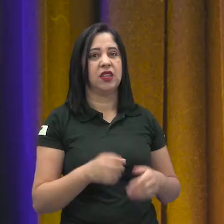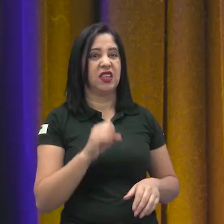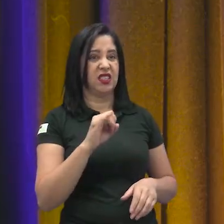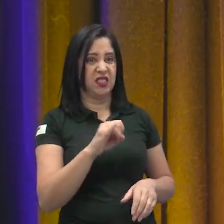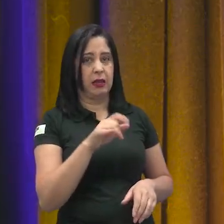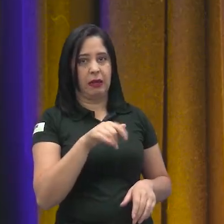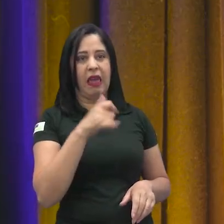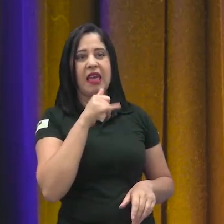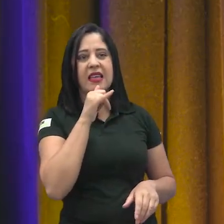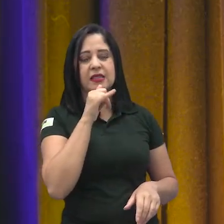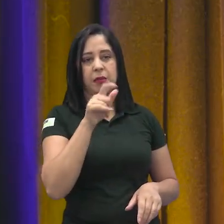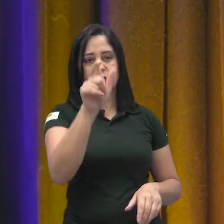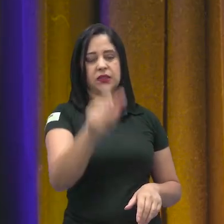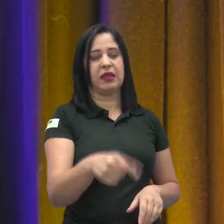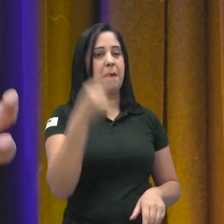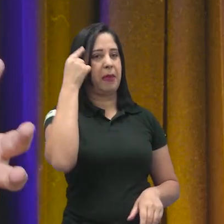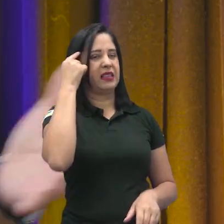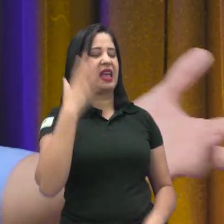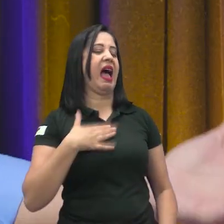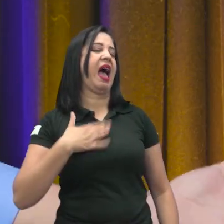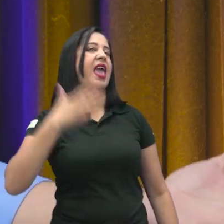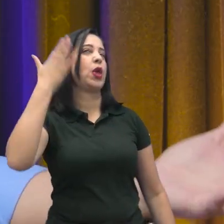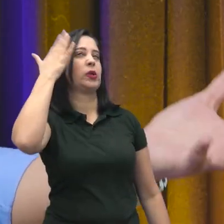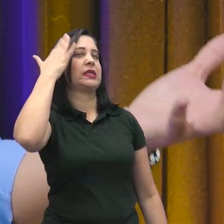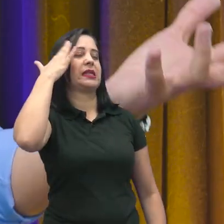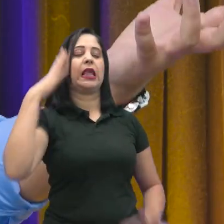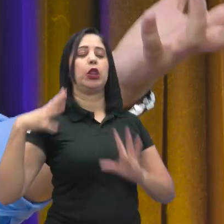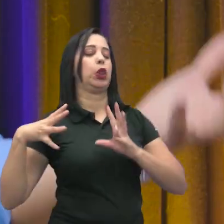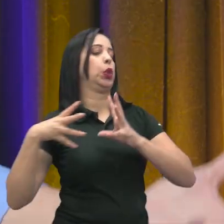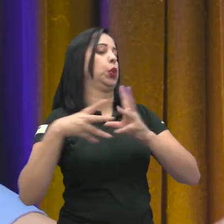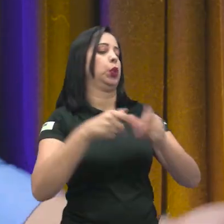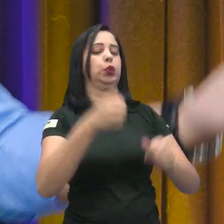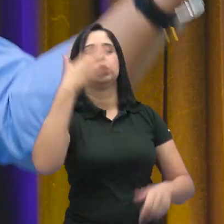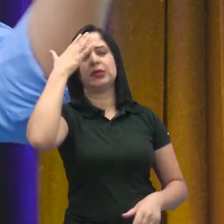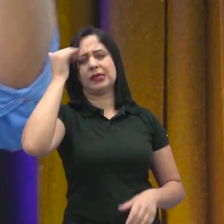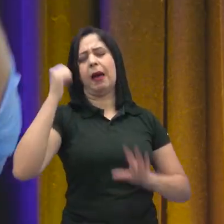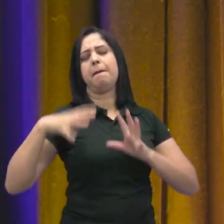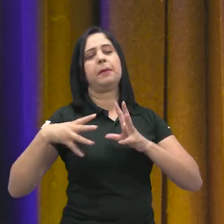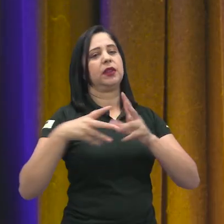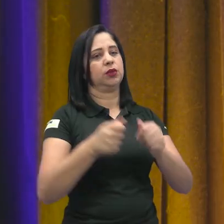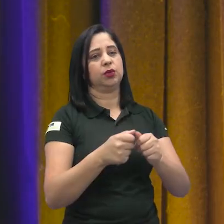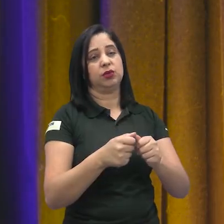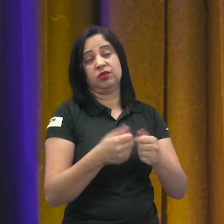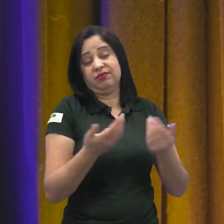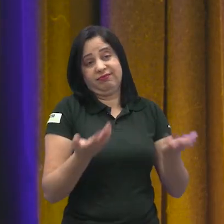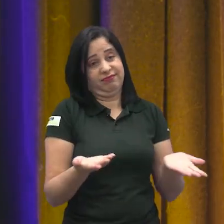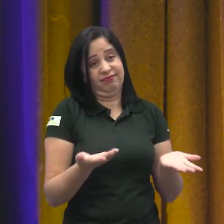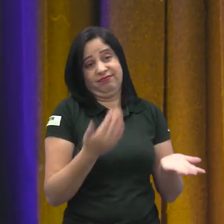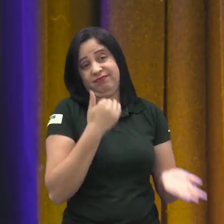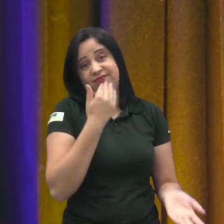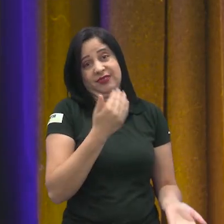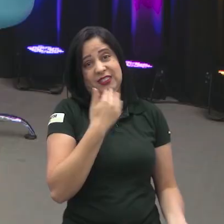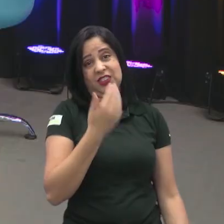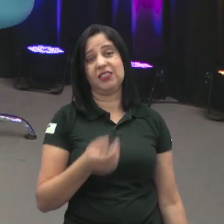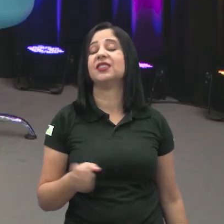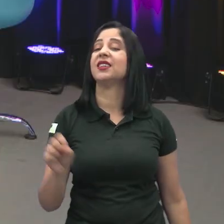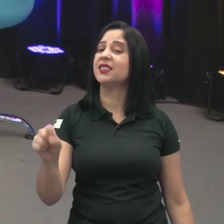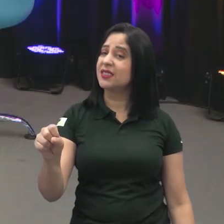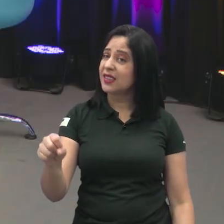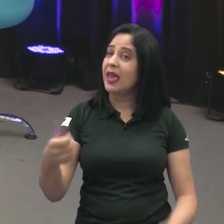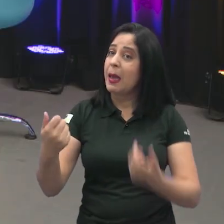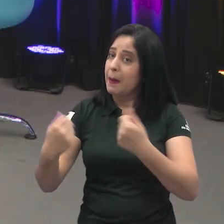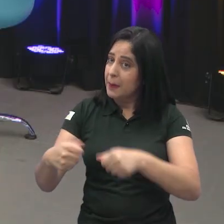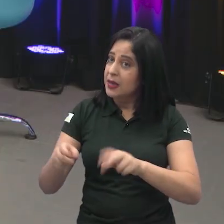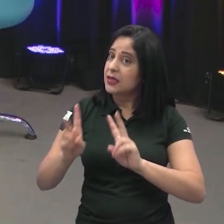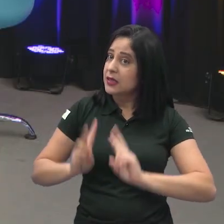vazio. Se você já entende que o seu copo está cheio, você não é mais possível você absorver nada de novo. E não está pronto para receber,